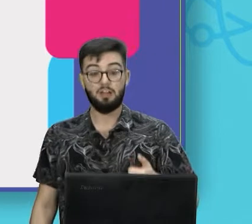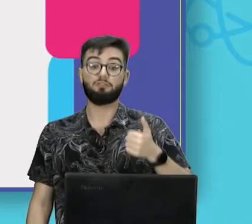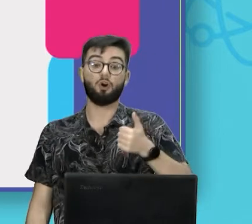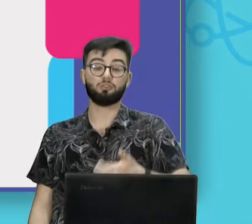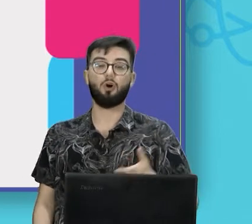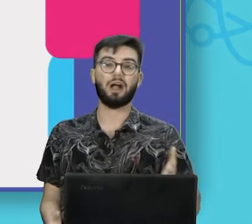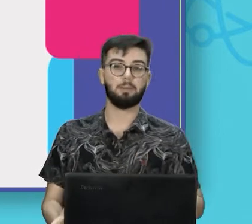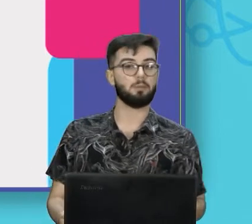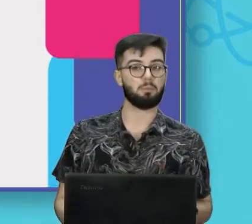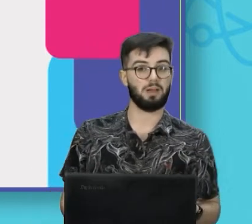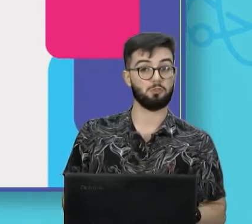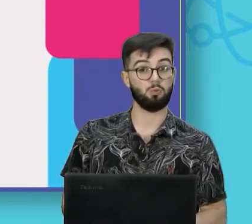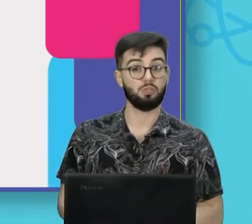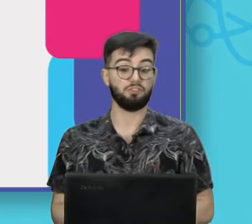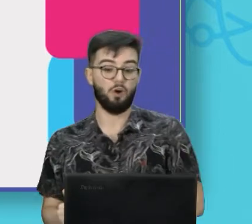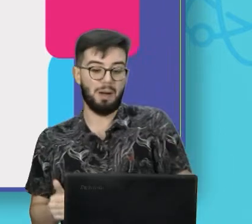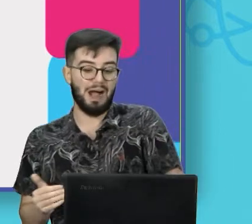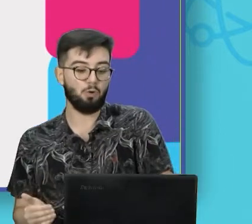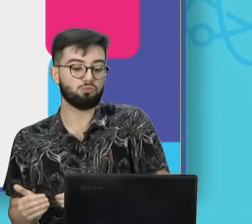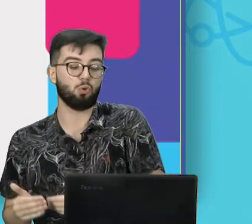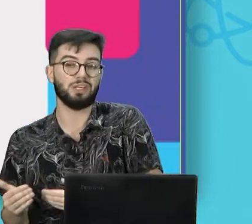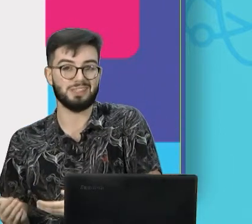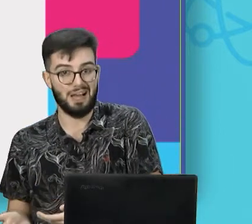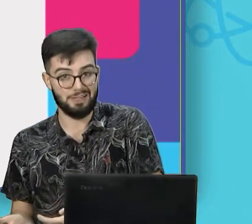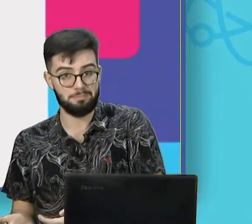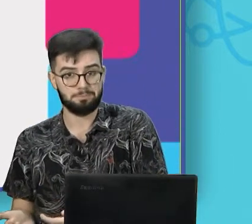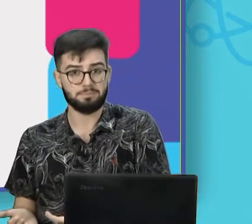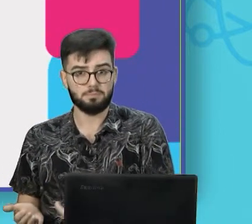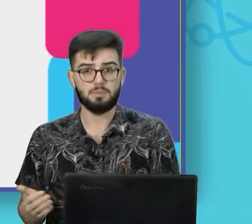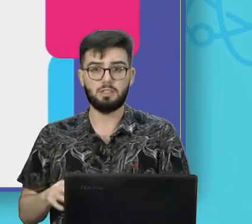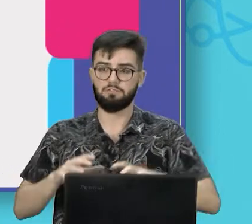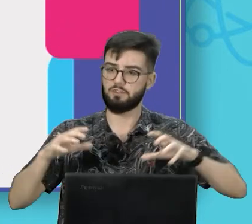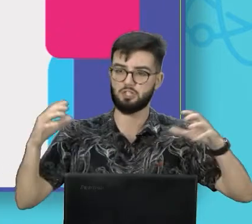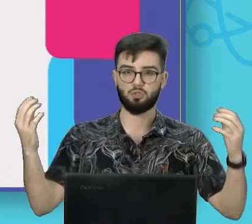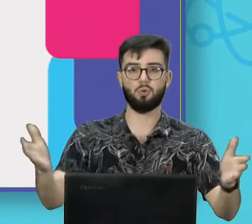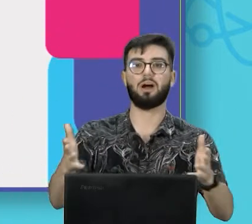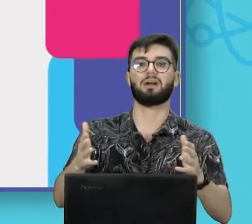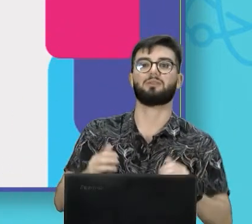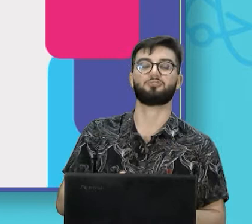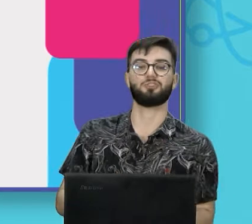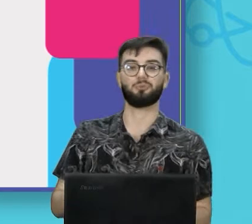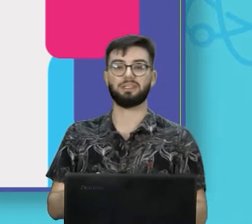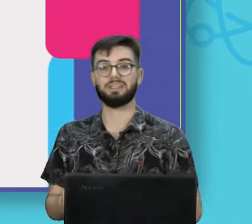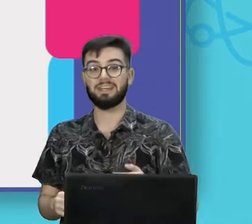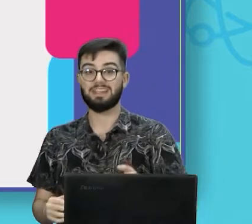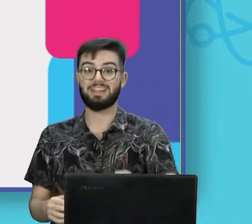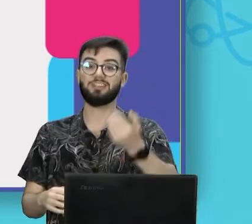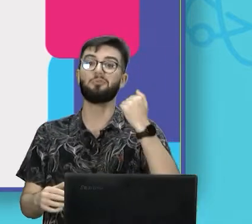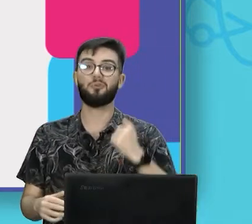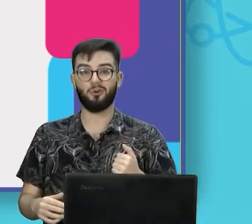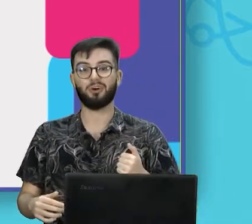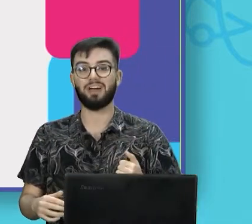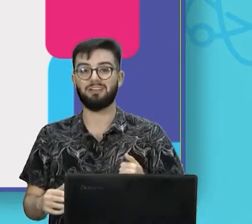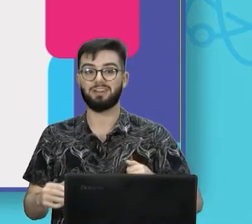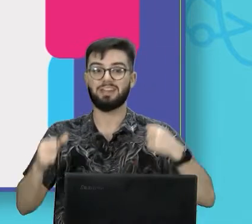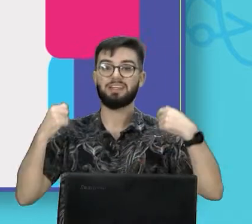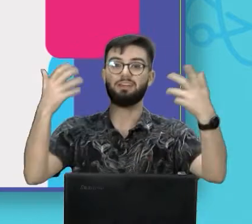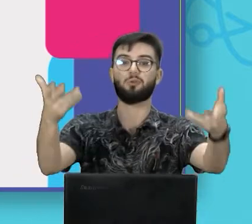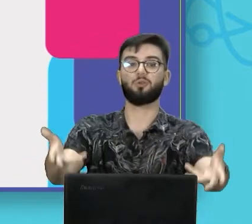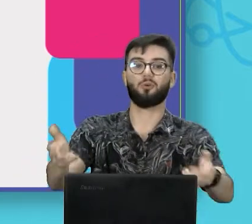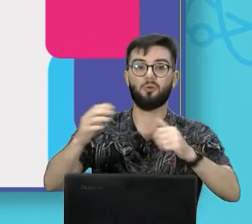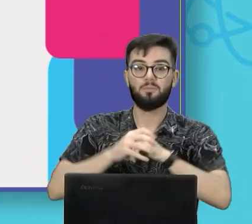nação autônoma foi outorgada pelo Imperador em forma autoritária fechou a constituinte que ele não